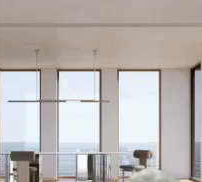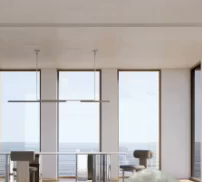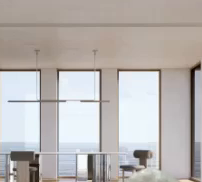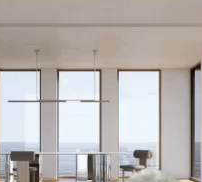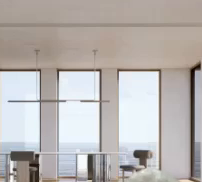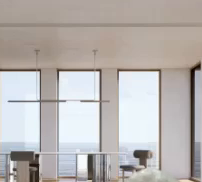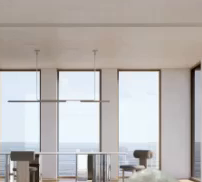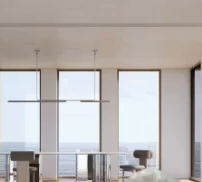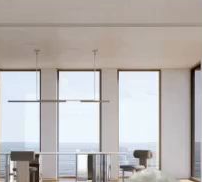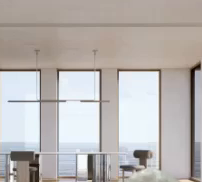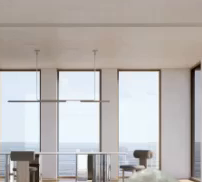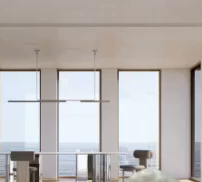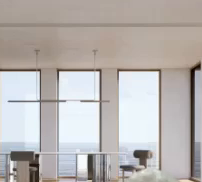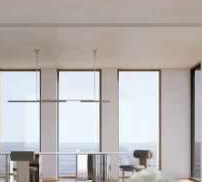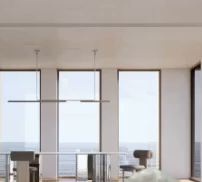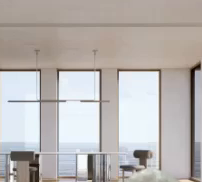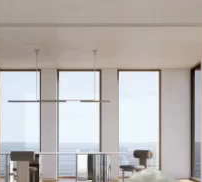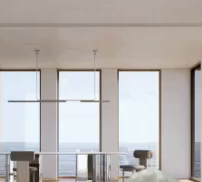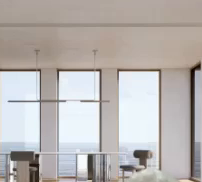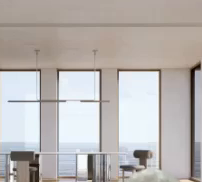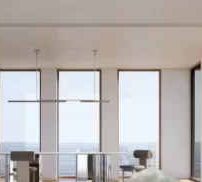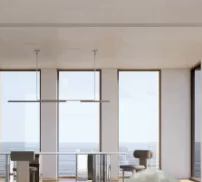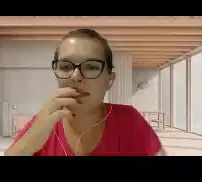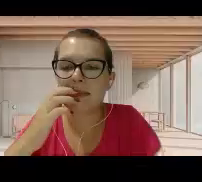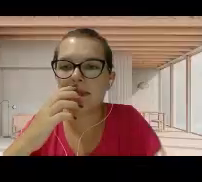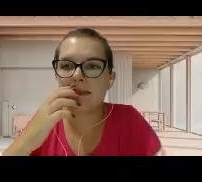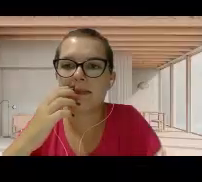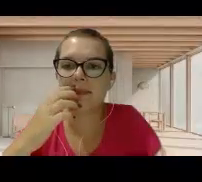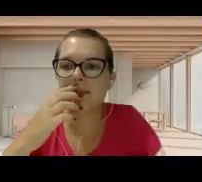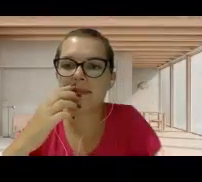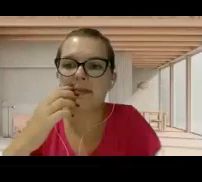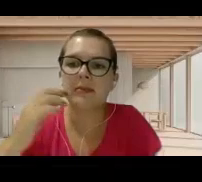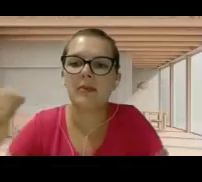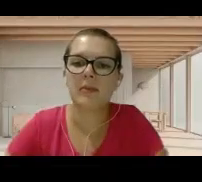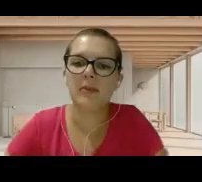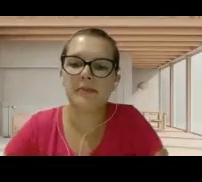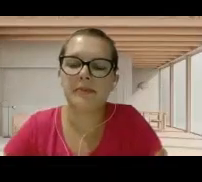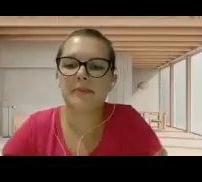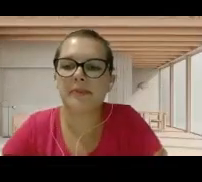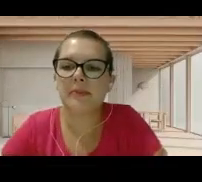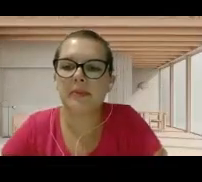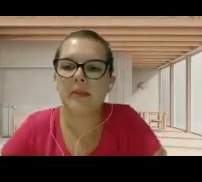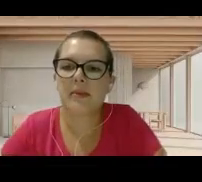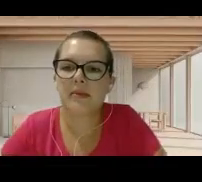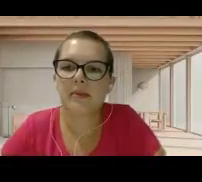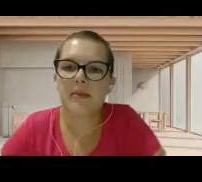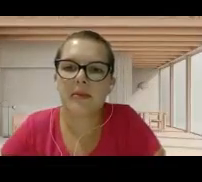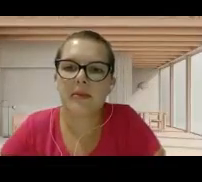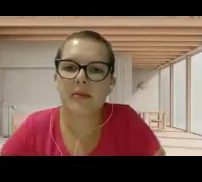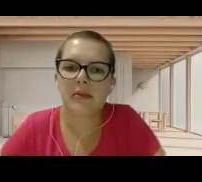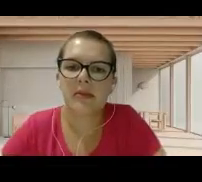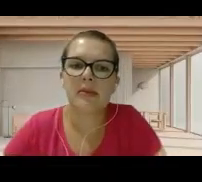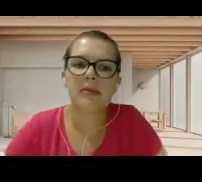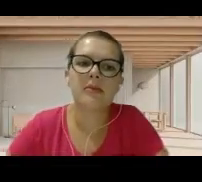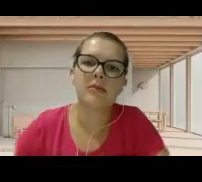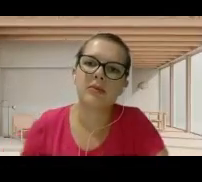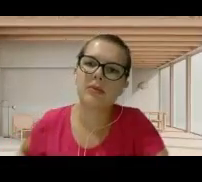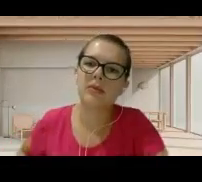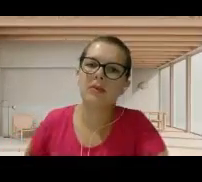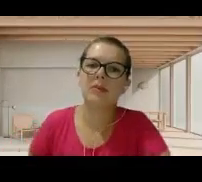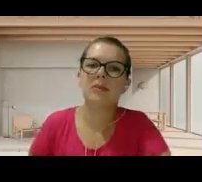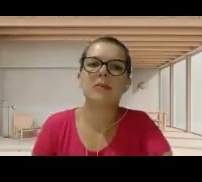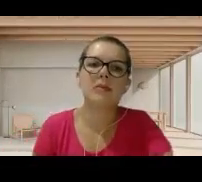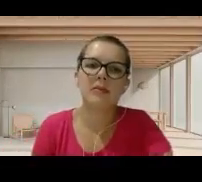toda a sociedade, tá certo? E perenizou um monte tem perenizado um monte